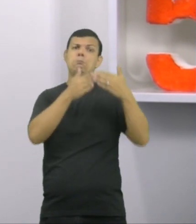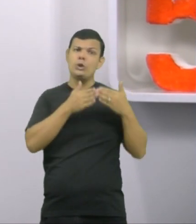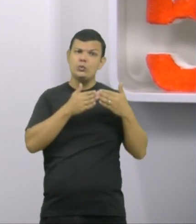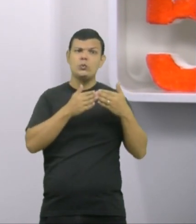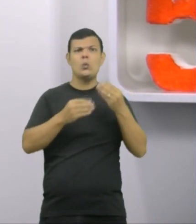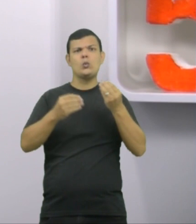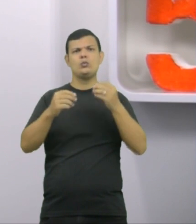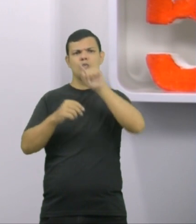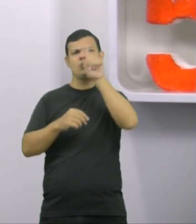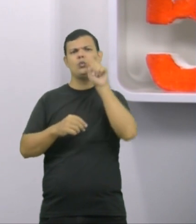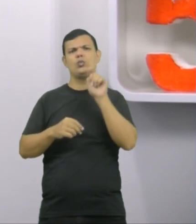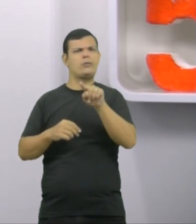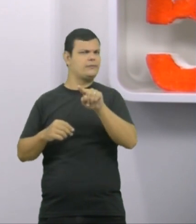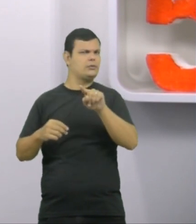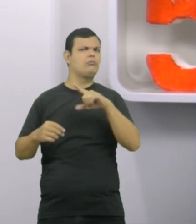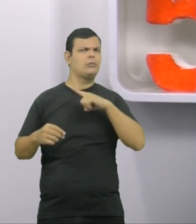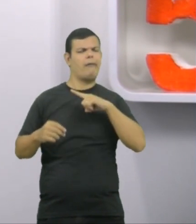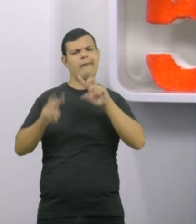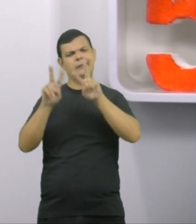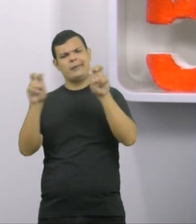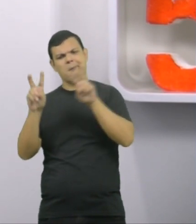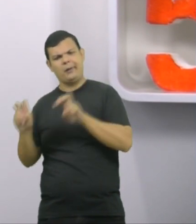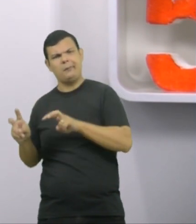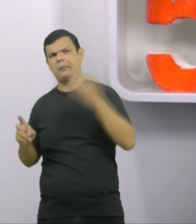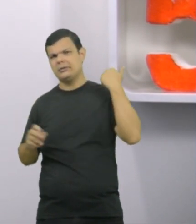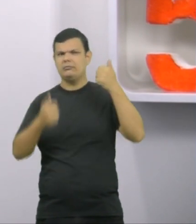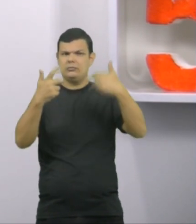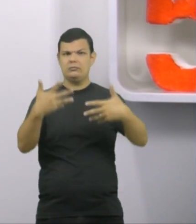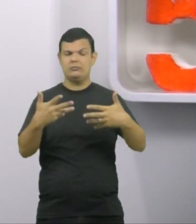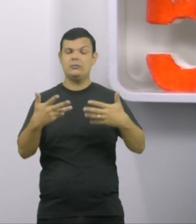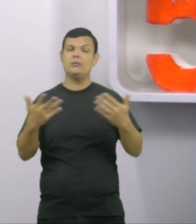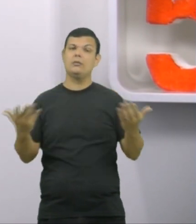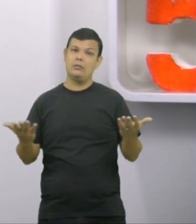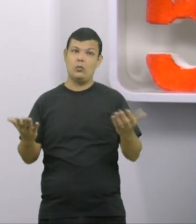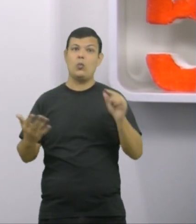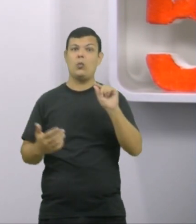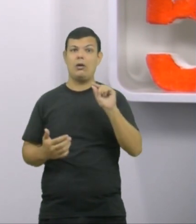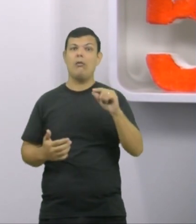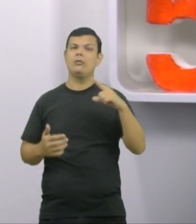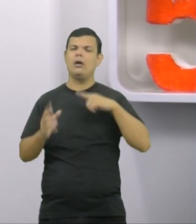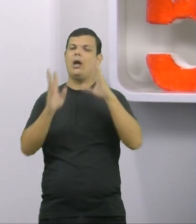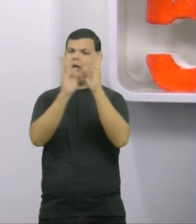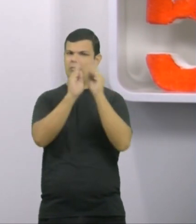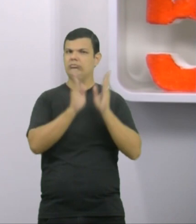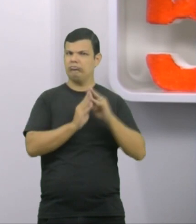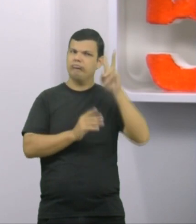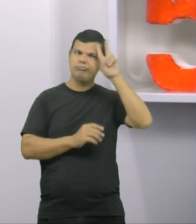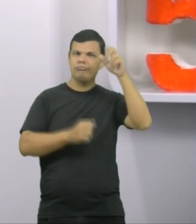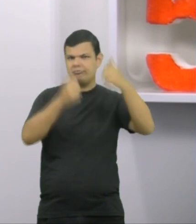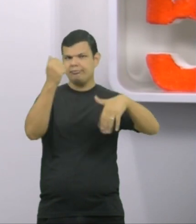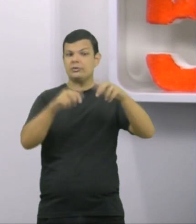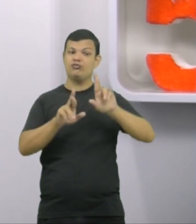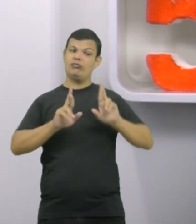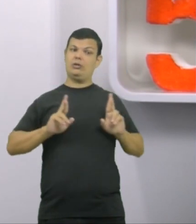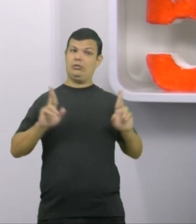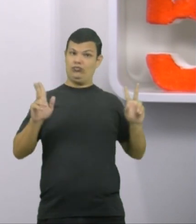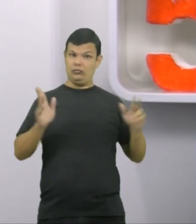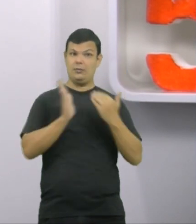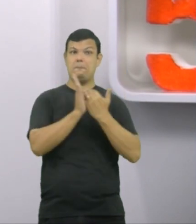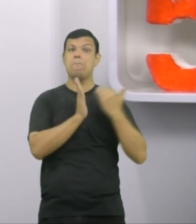algumas dúvidas relacionadas a algum tema que a gente já estudou. E aí, o que eu vou fazer? Vou fazer a revisão, explicar de uma maneira